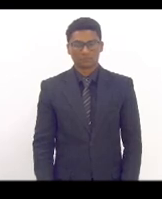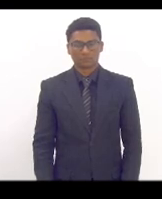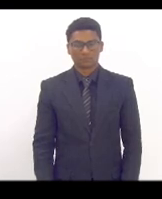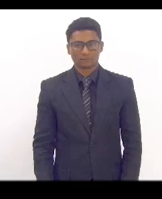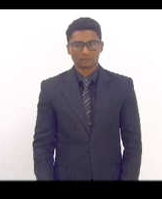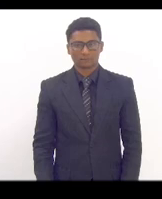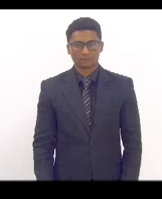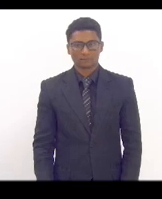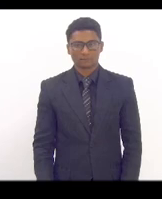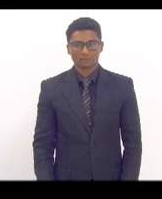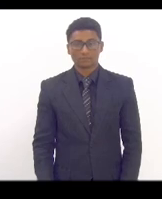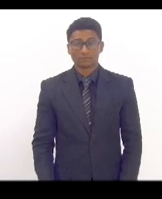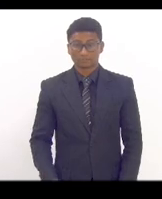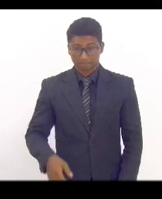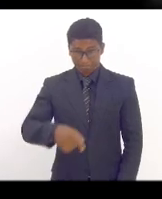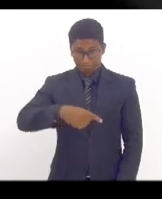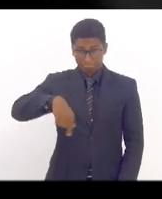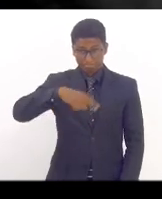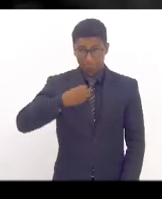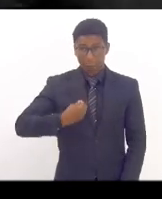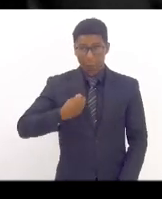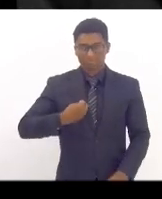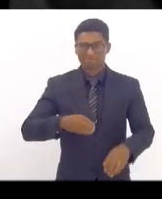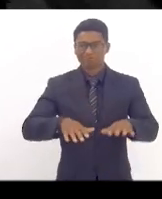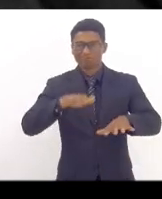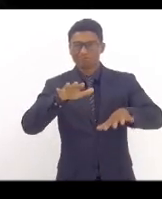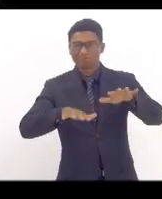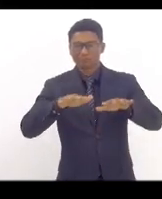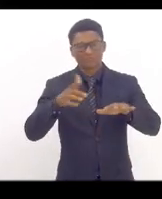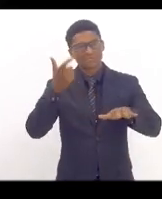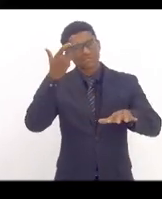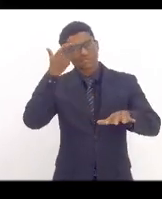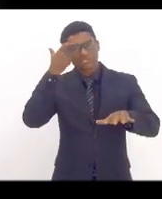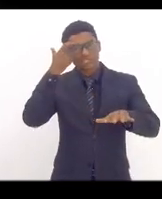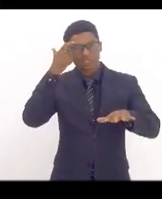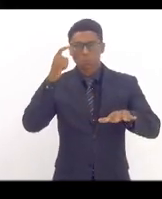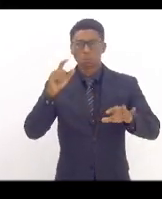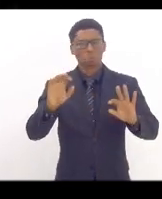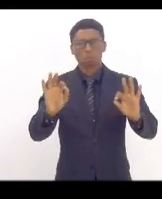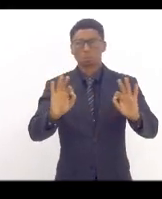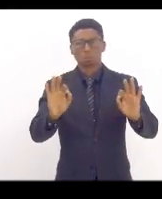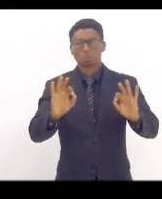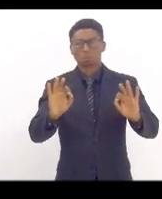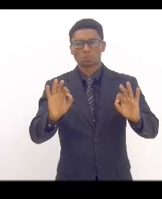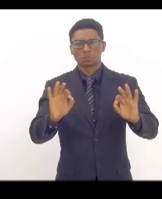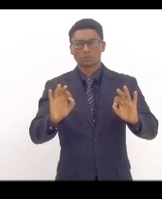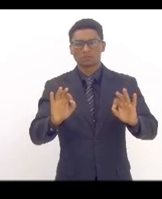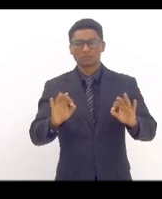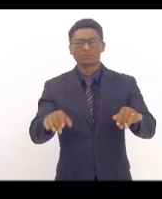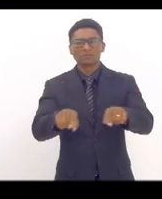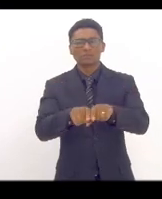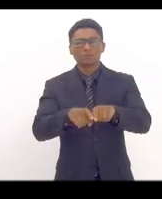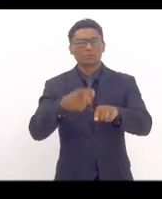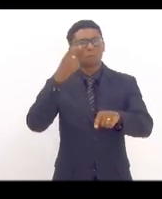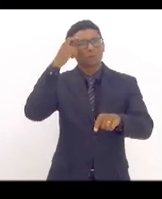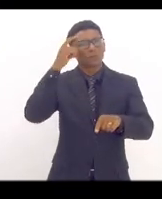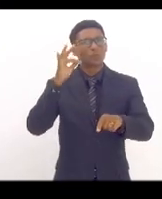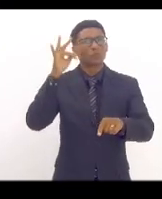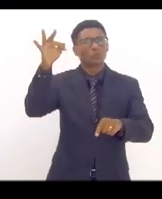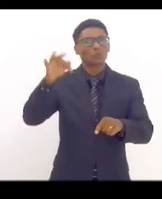tem momentos na nossa vida que não pensamos no que fazemos quero imaginamos as